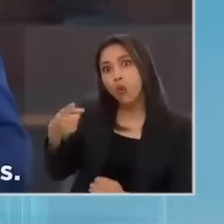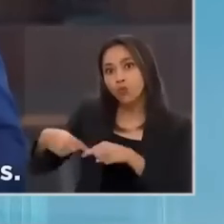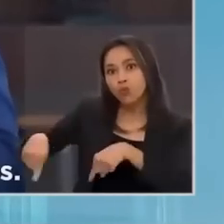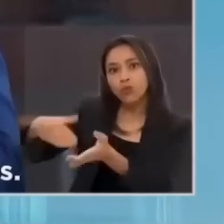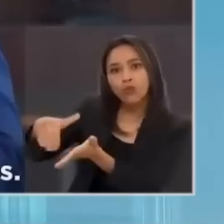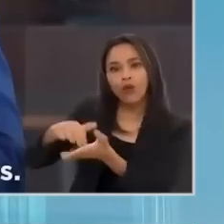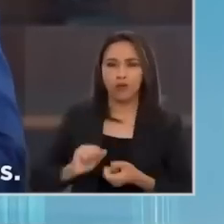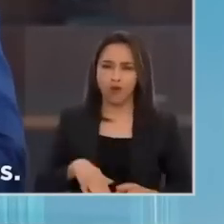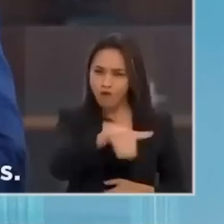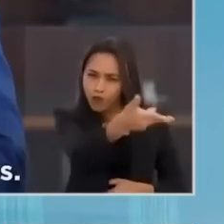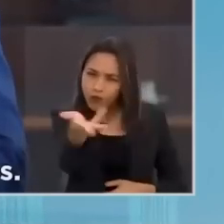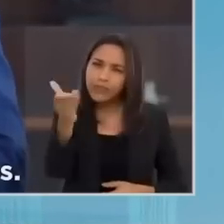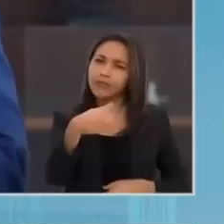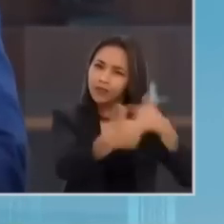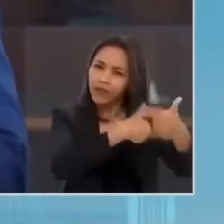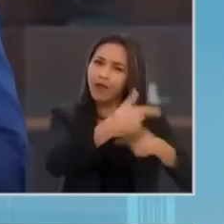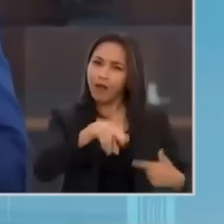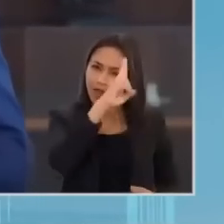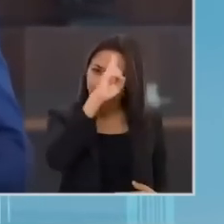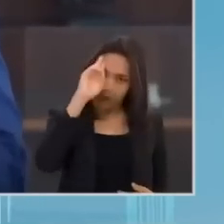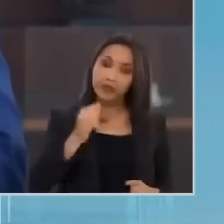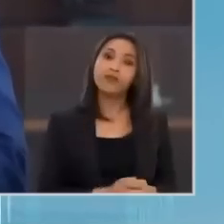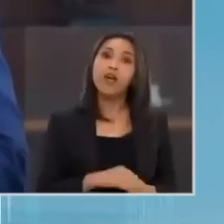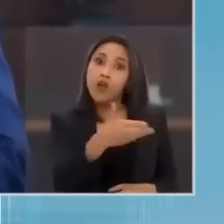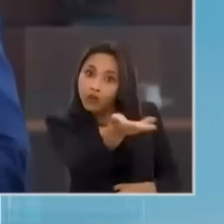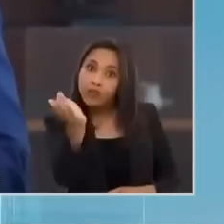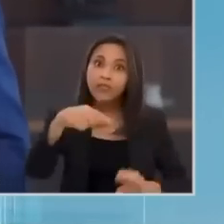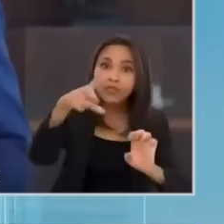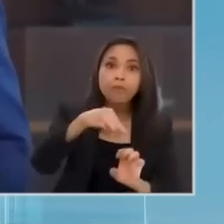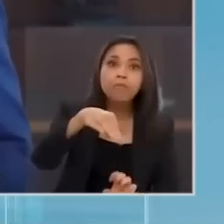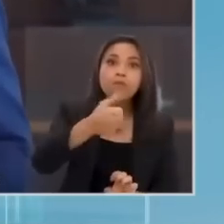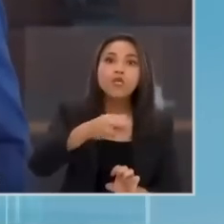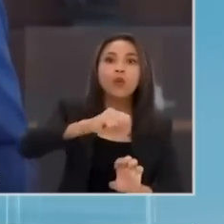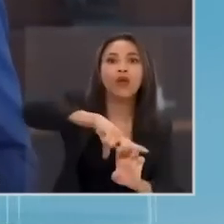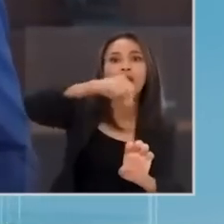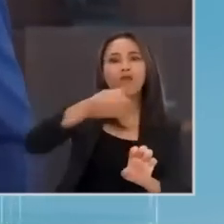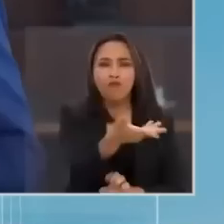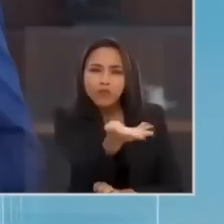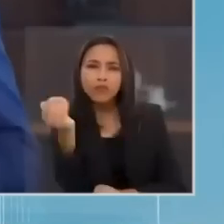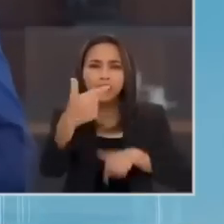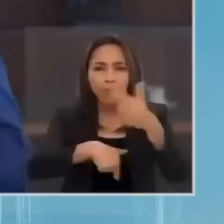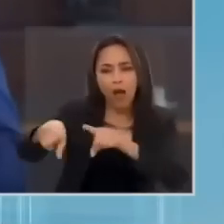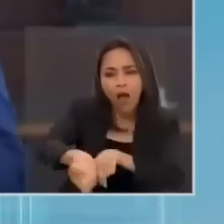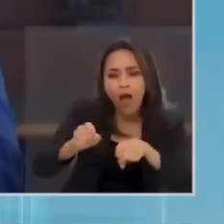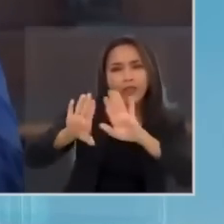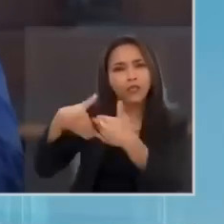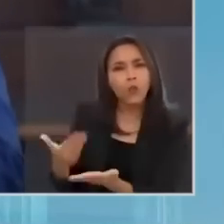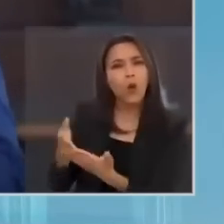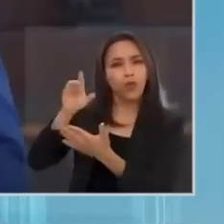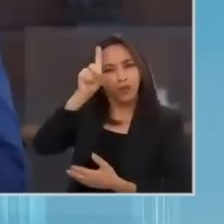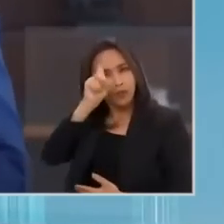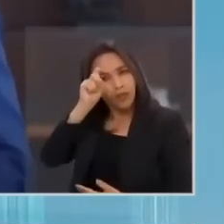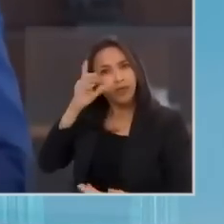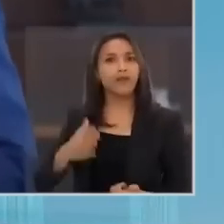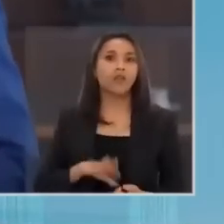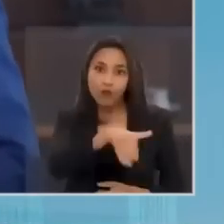fazer a parte dele pela viabilidade deste reajuste caso contrário quem vai acabar pagando a conta vai ser